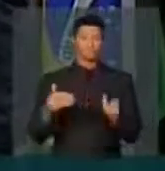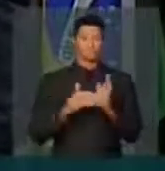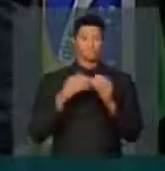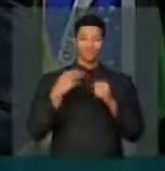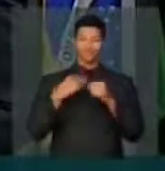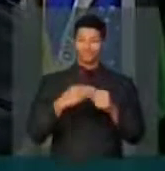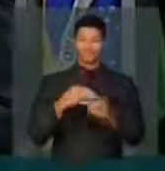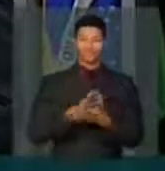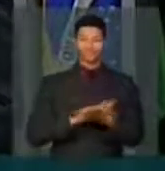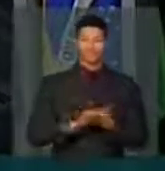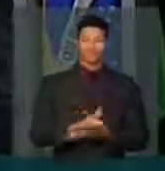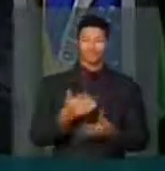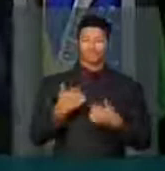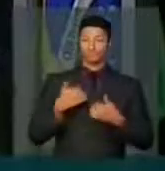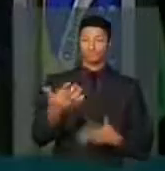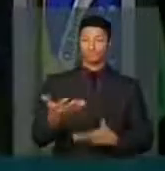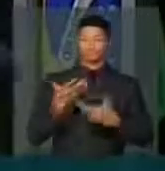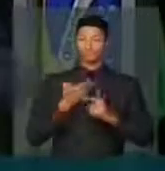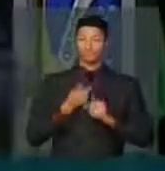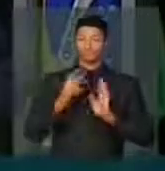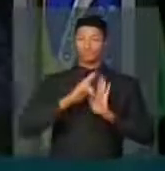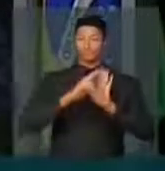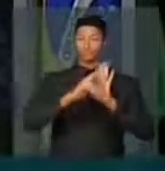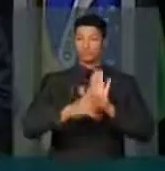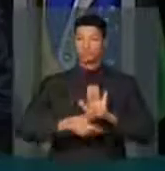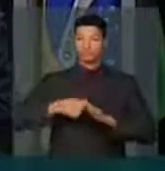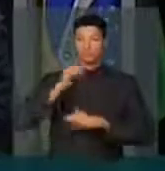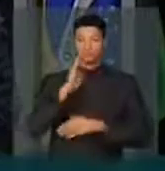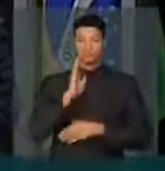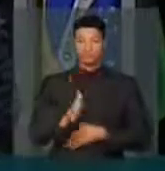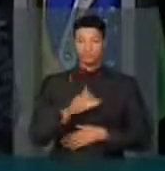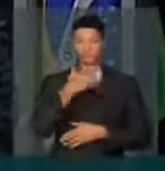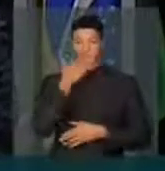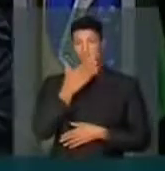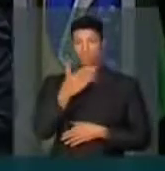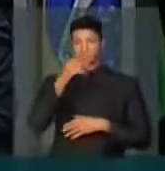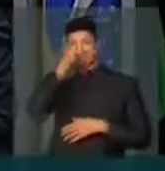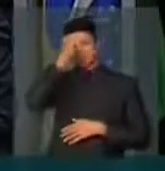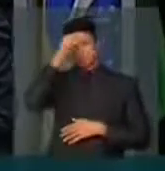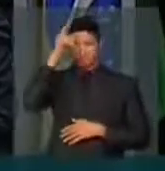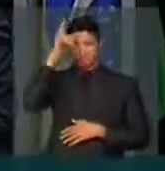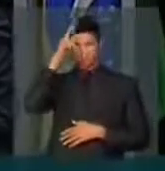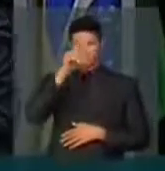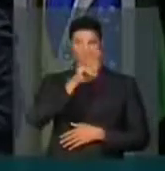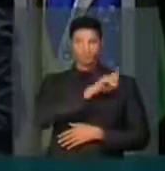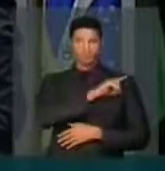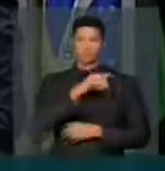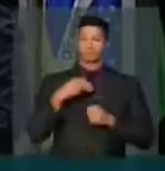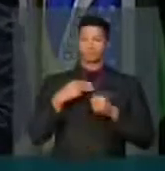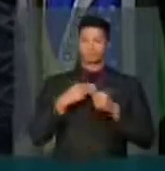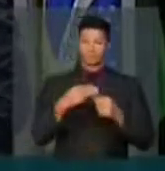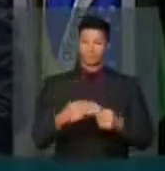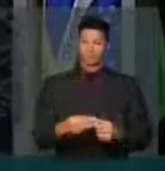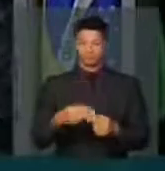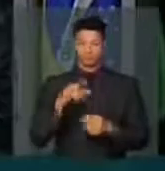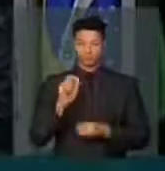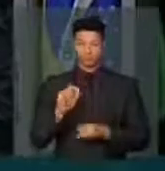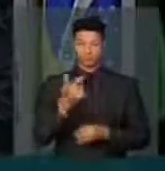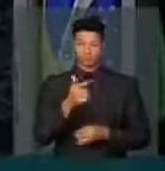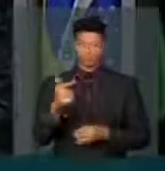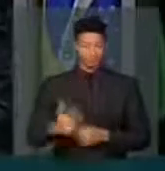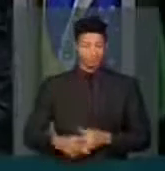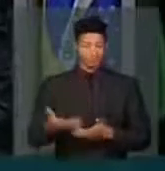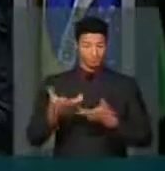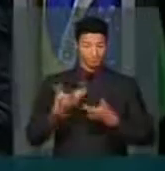municípios. Eu recebi vários já apelos de prefeitos, de gestores municipais, que eles não